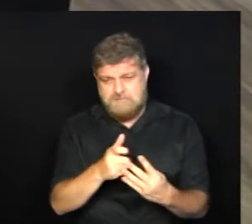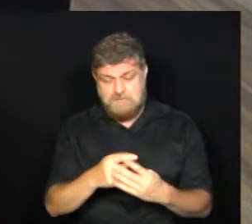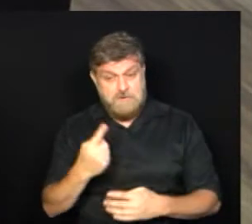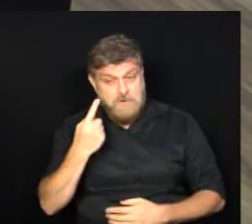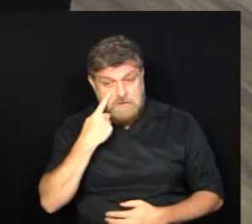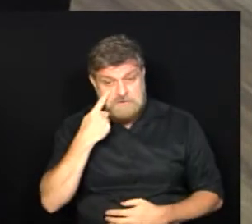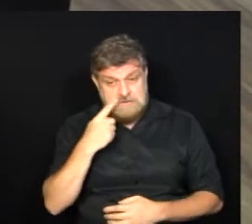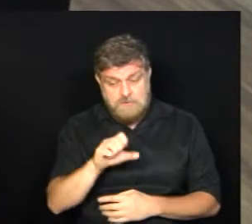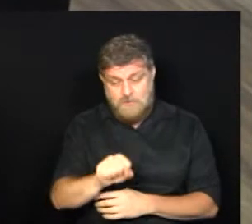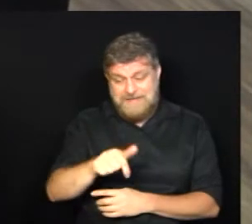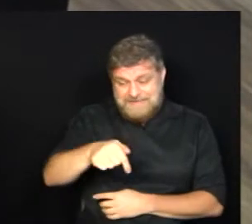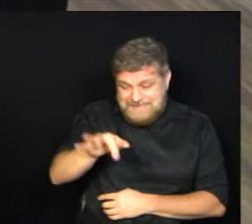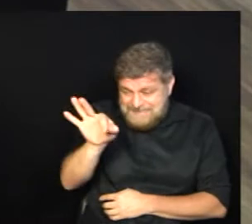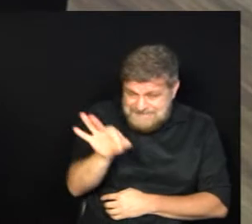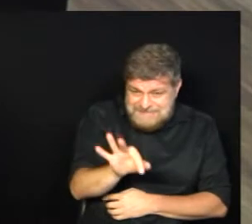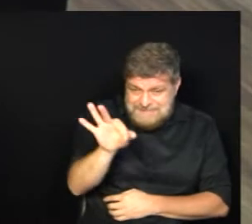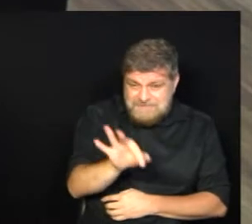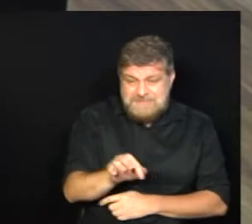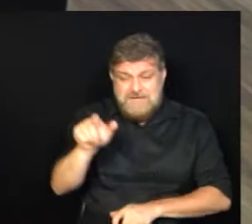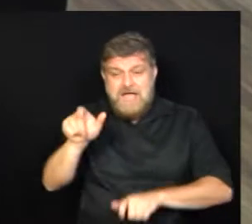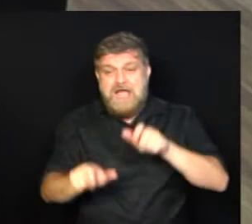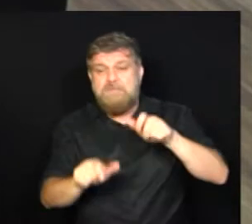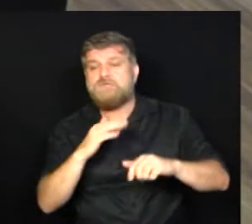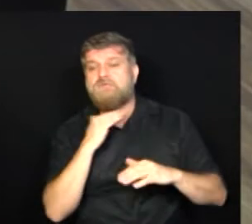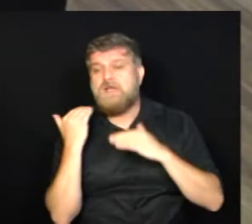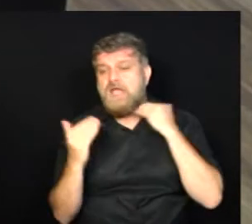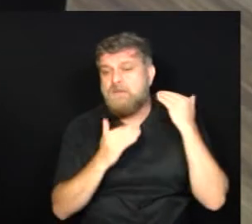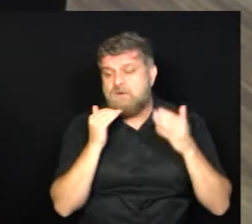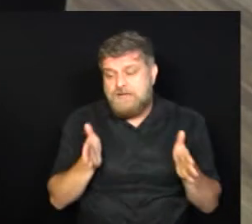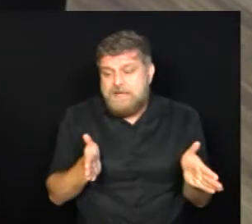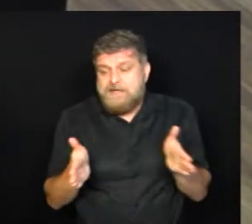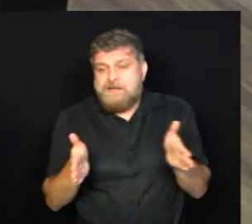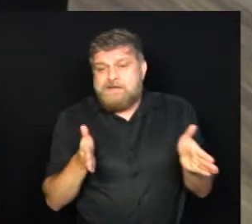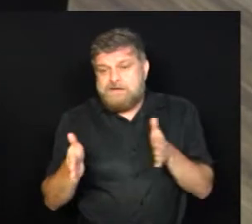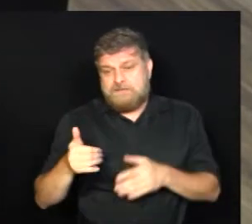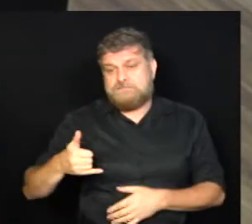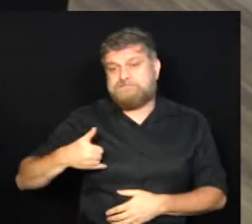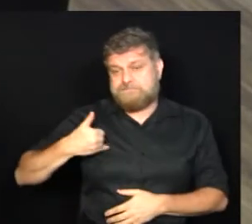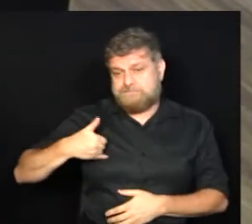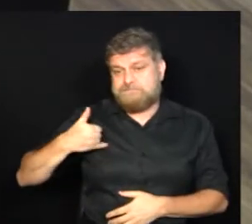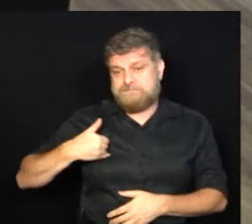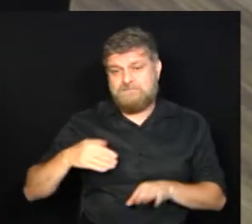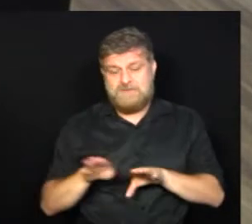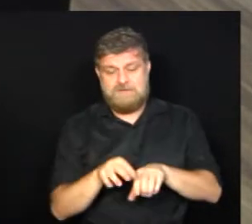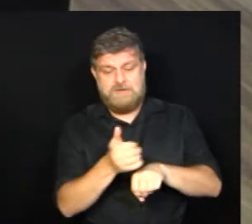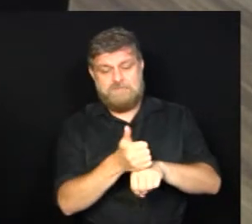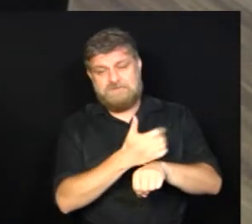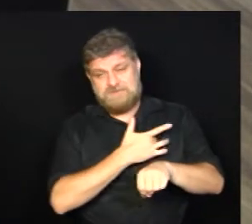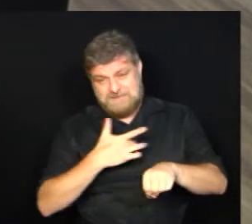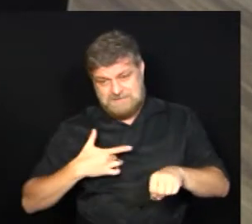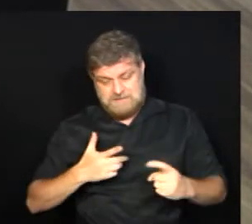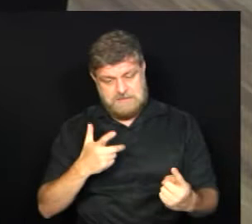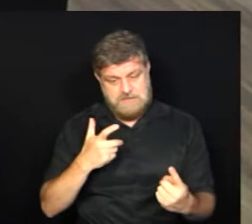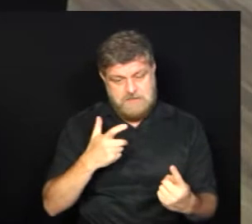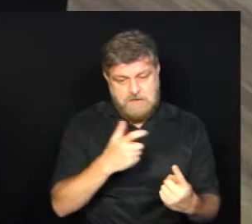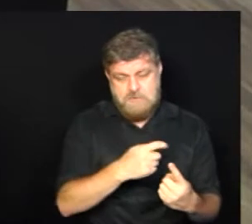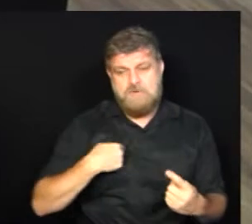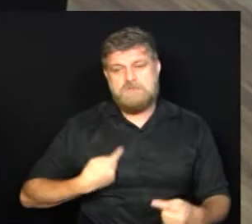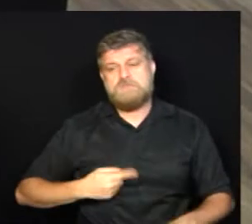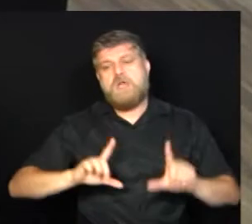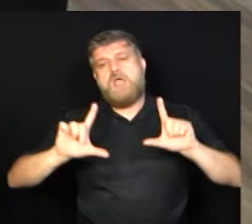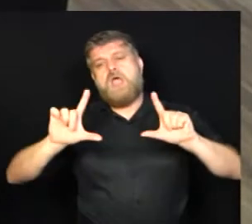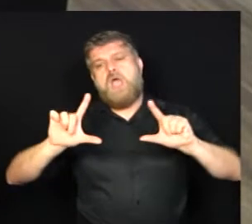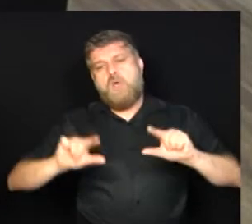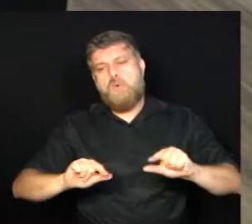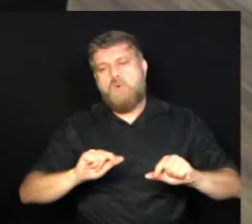né? 87% dos óbitos são em relação a este público. Então, este público vacinado, a gente vai evitar